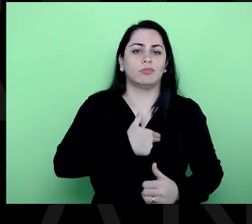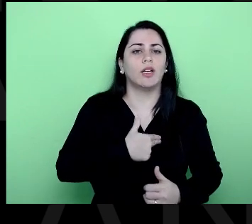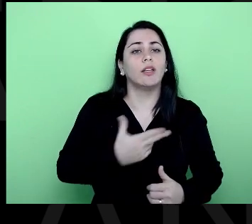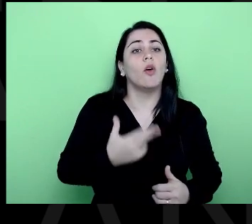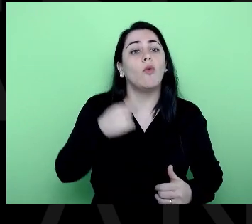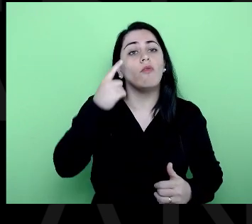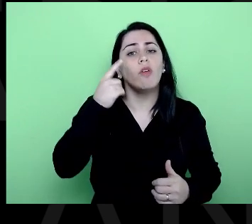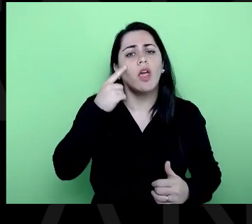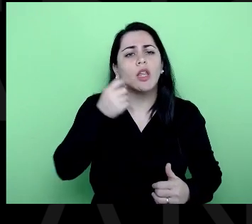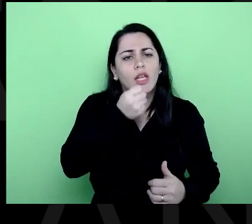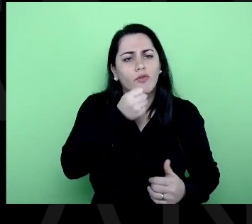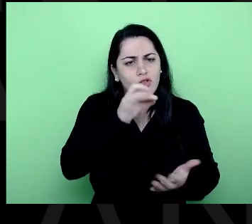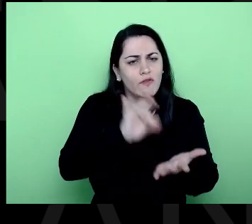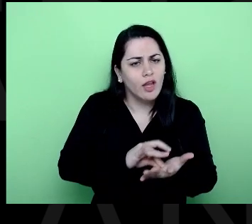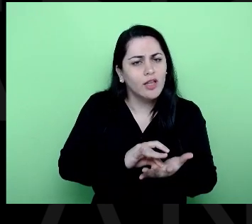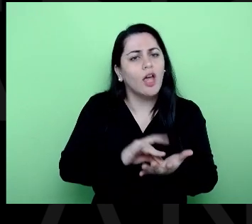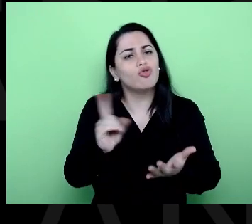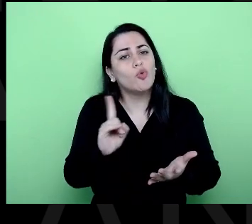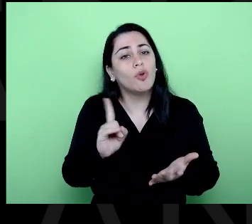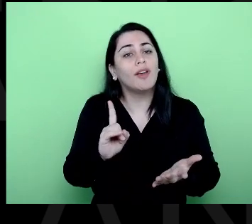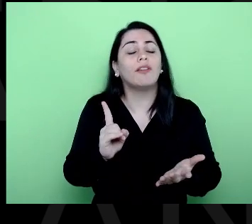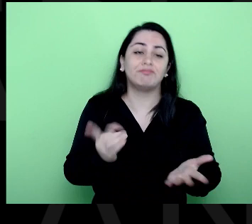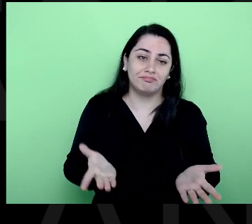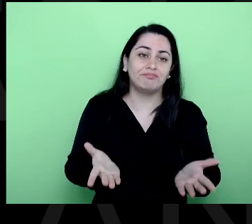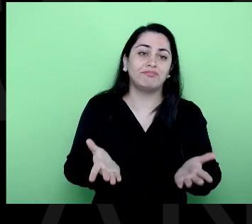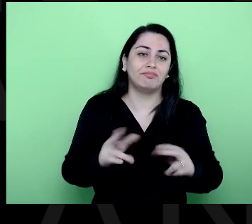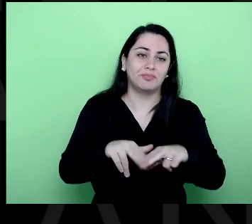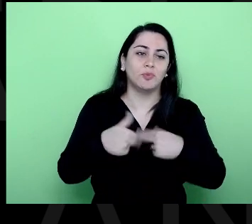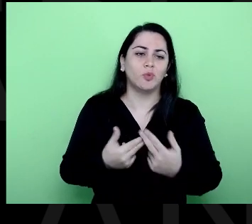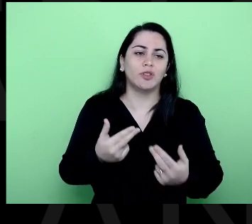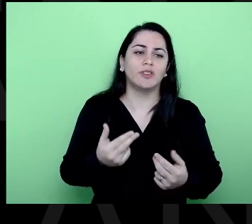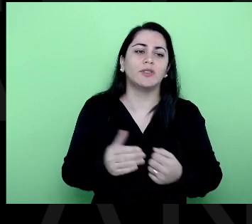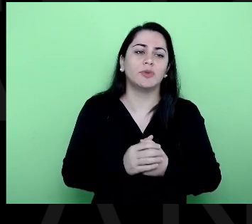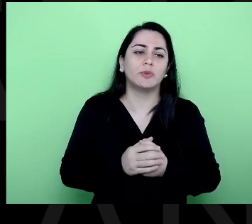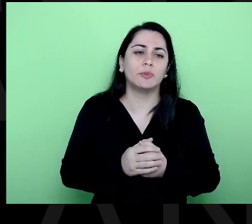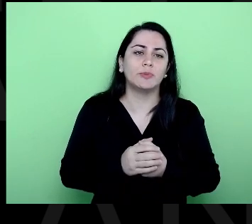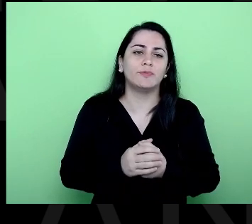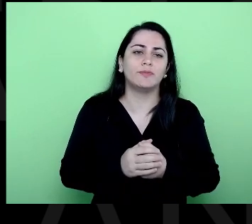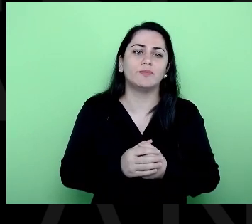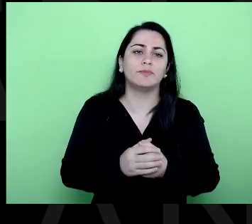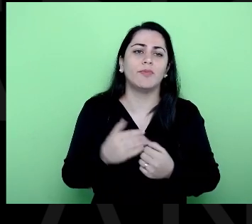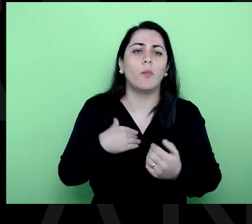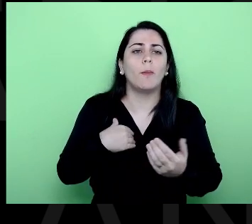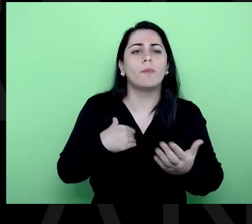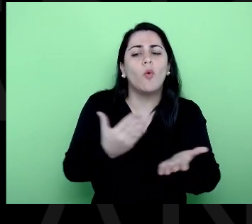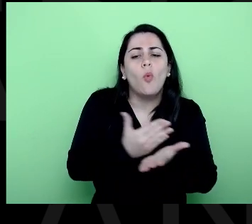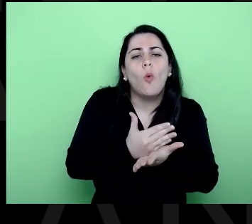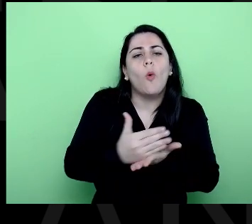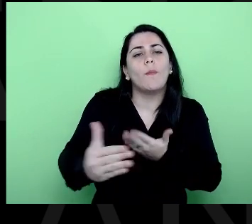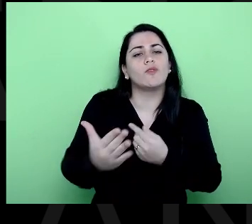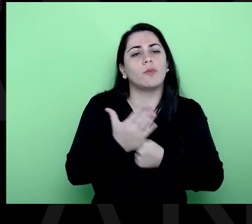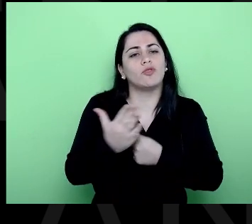sido daquela forma mesmo ou não, sabe? Então, assim, foi uma base para mim e uma